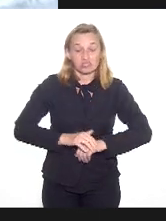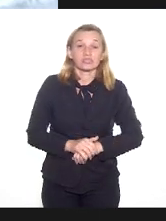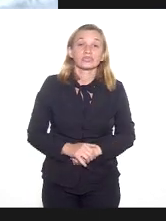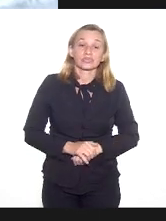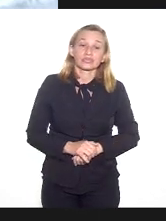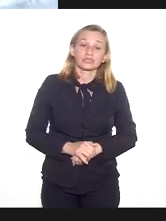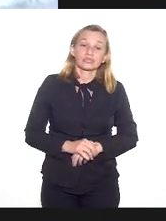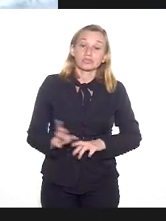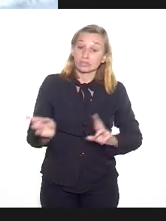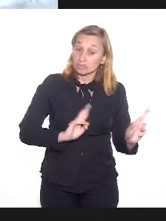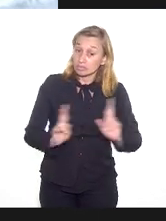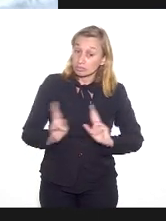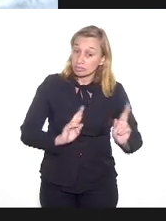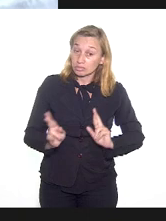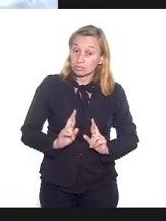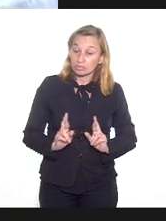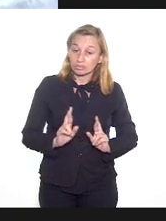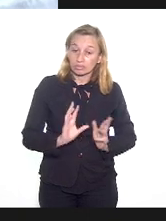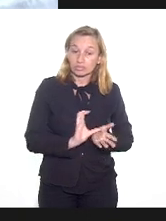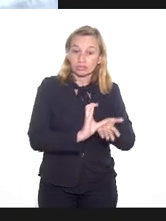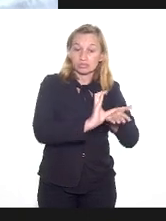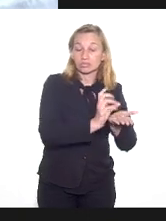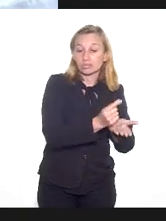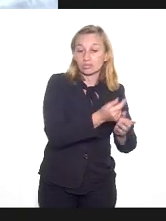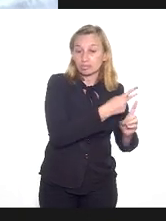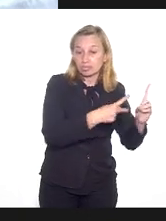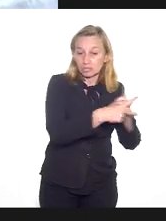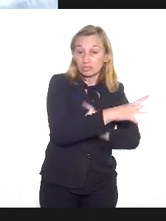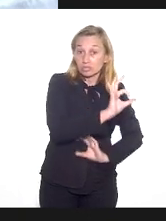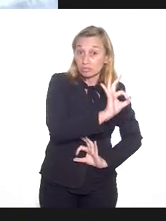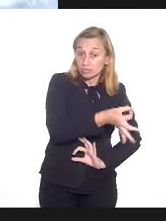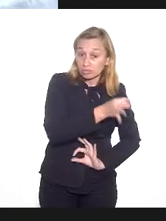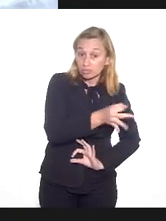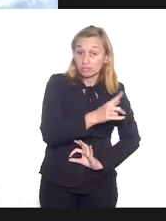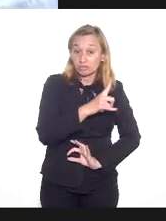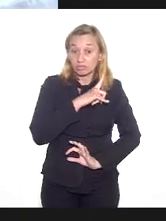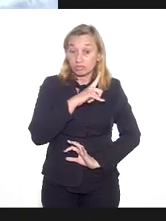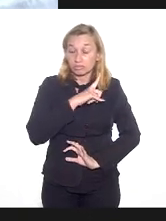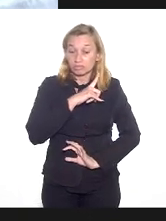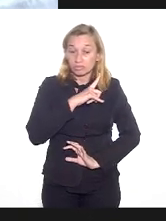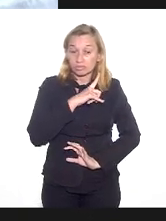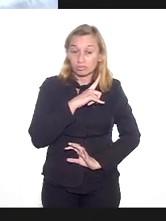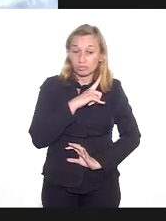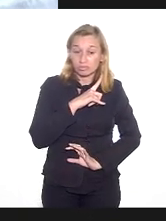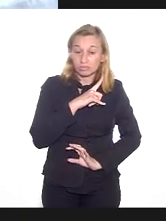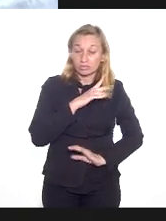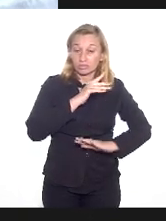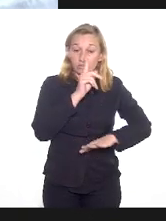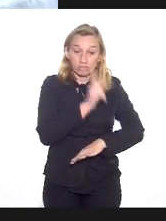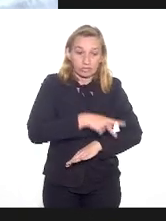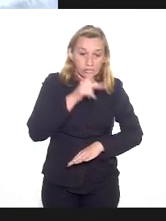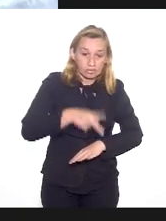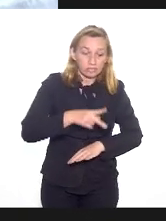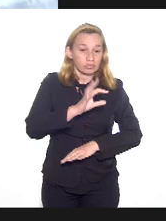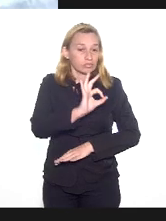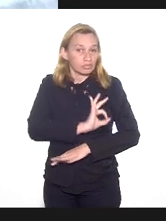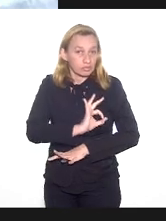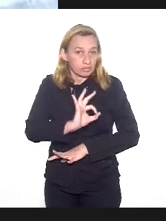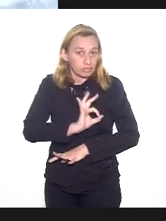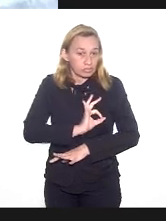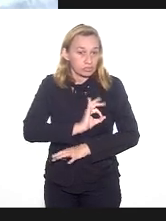Em relação aos benefícios previdenciários, é óbvio que você tem aí uma massa de professores,